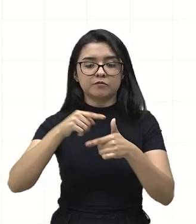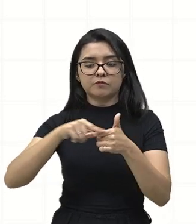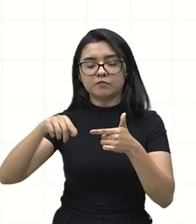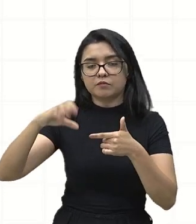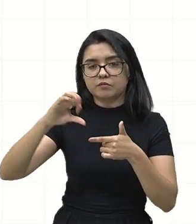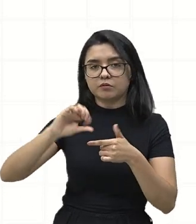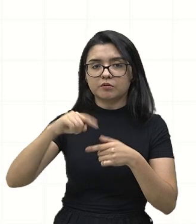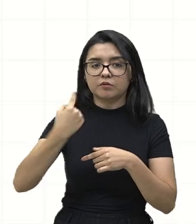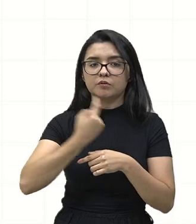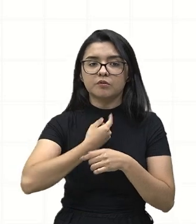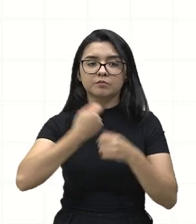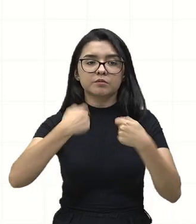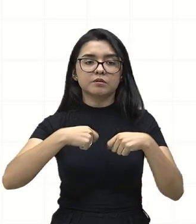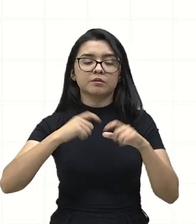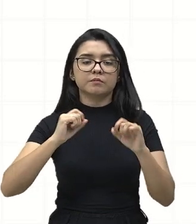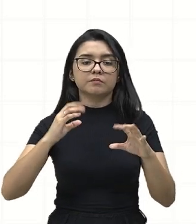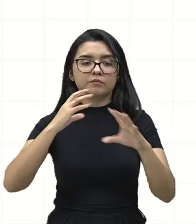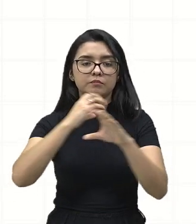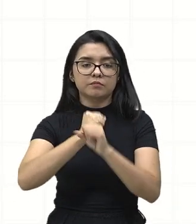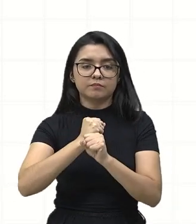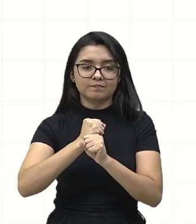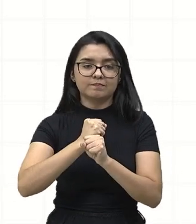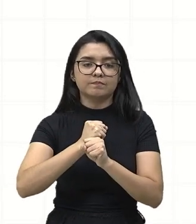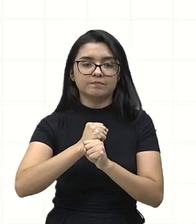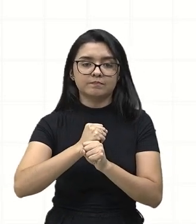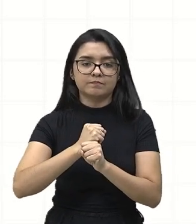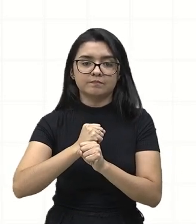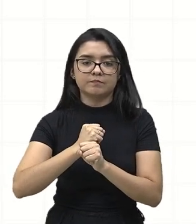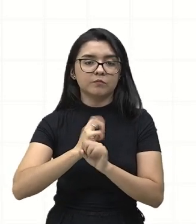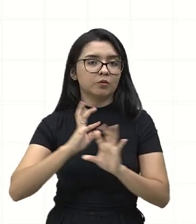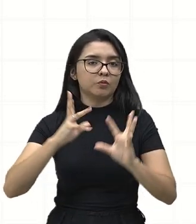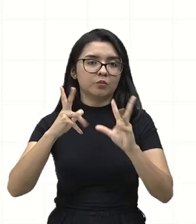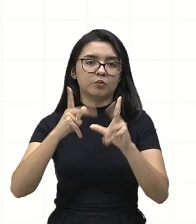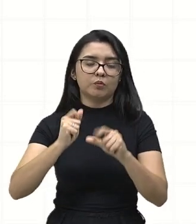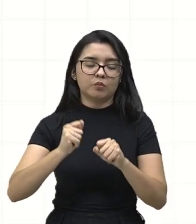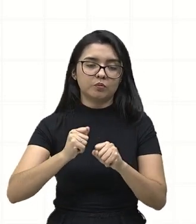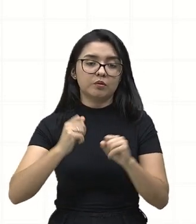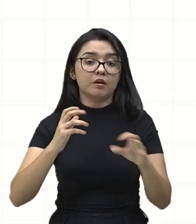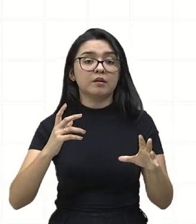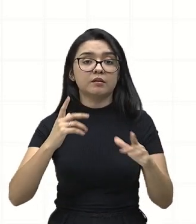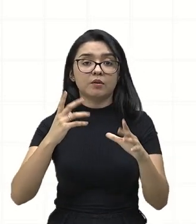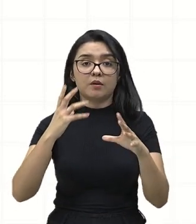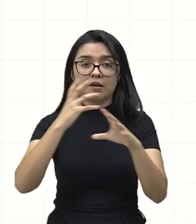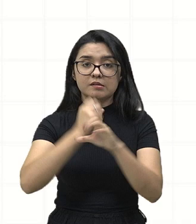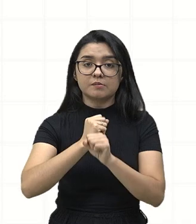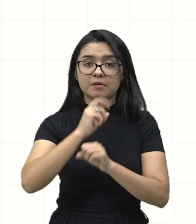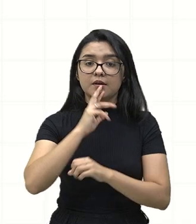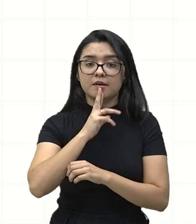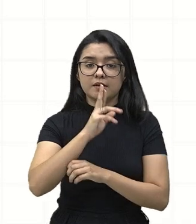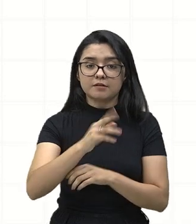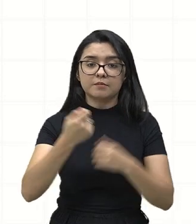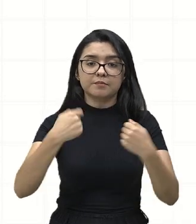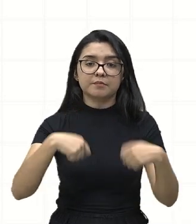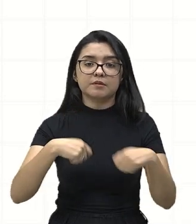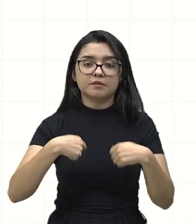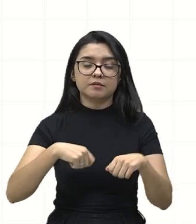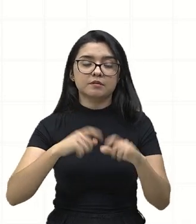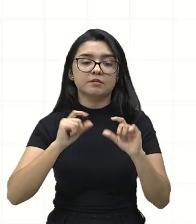9, a gente precisa somar todos esses algarismos e a soma desses algarismos ela tem que ser